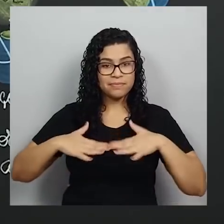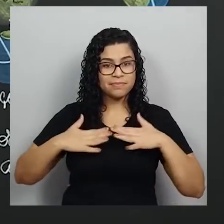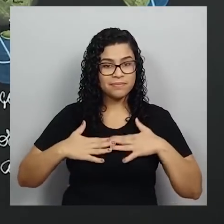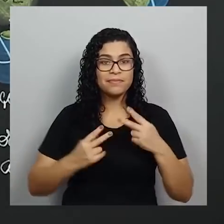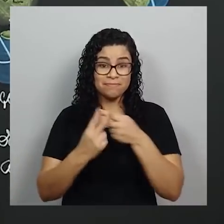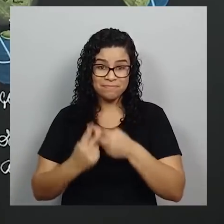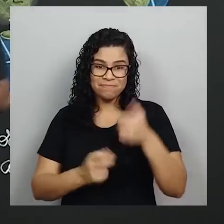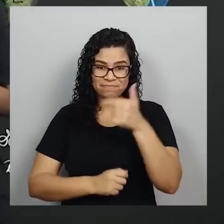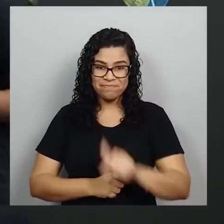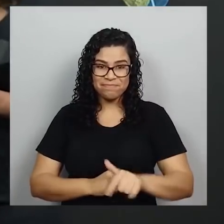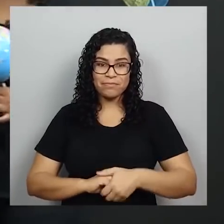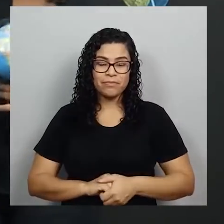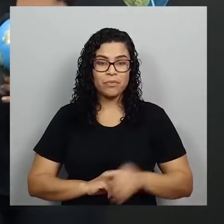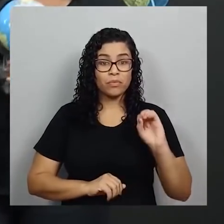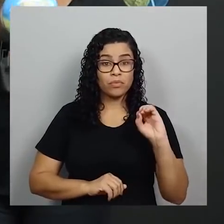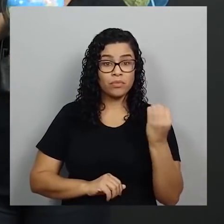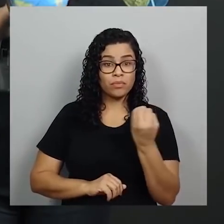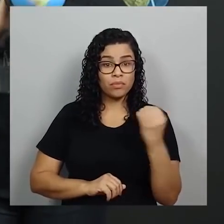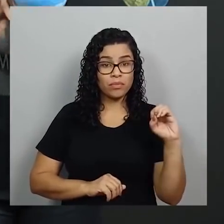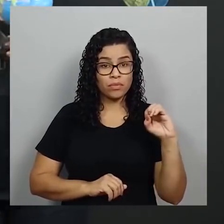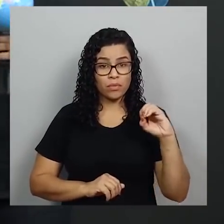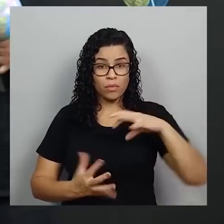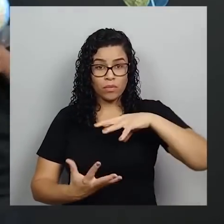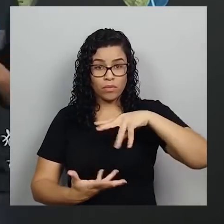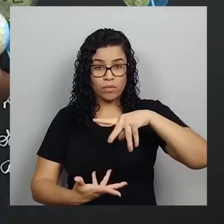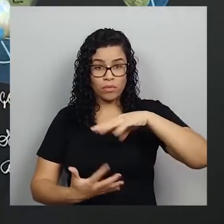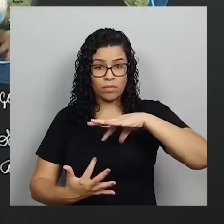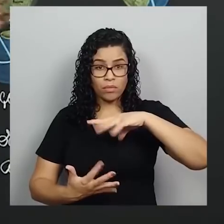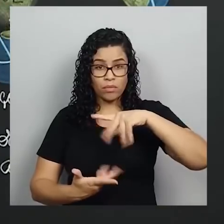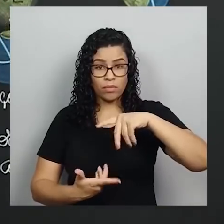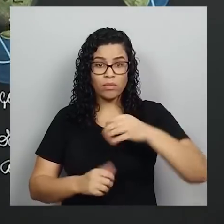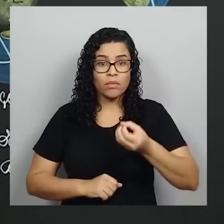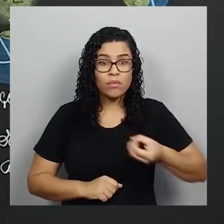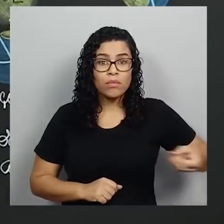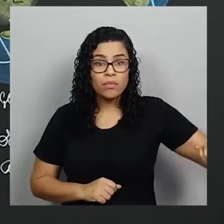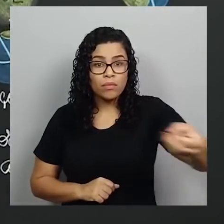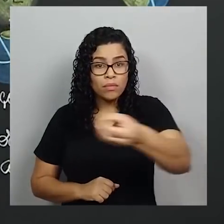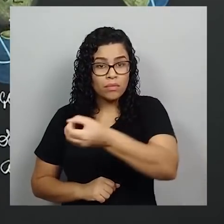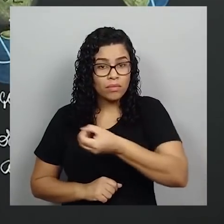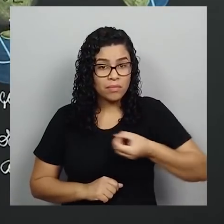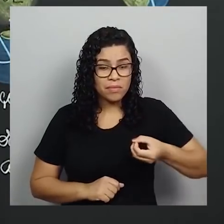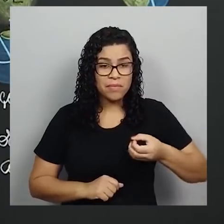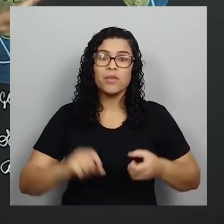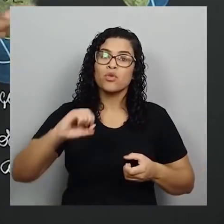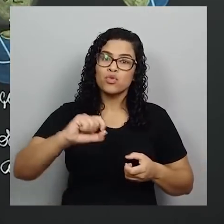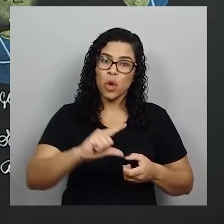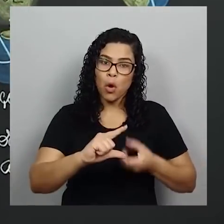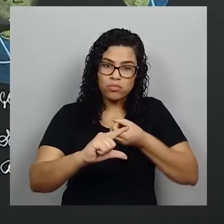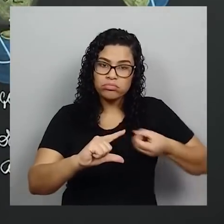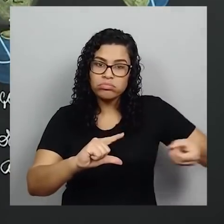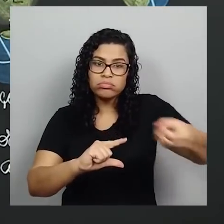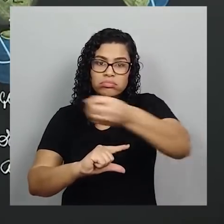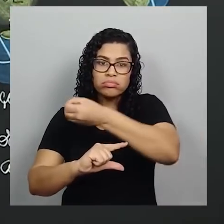Tranquilo? Revisando então, rotação, movimento ao redor do próprio eixo, translação, movimento ao redor do